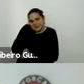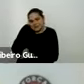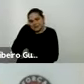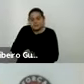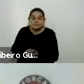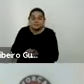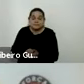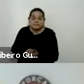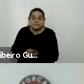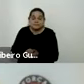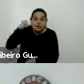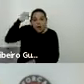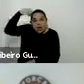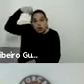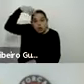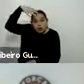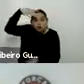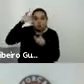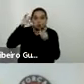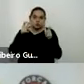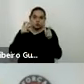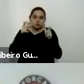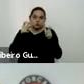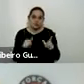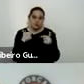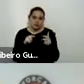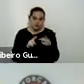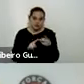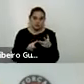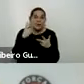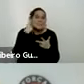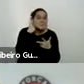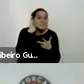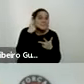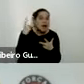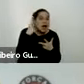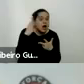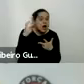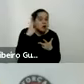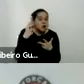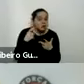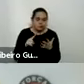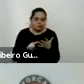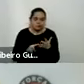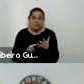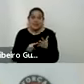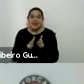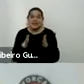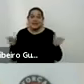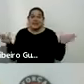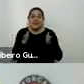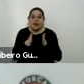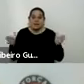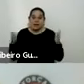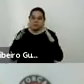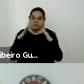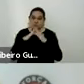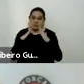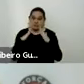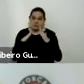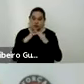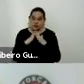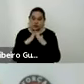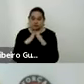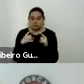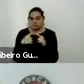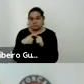luminosidade, sobre barulho, né, sobre o tamanho da casa, porque a pessoa faz um trabalho intelectual